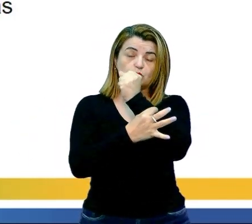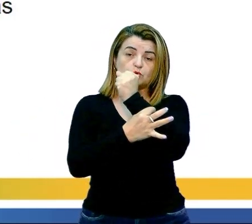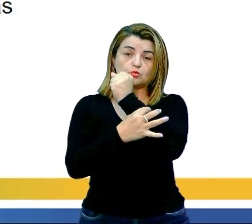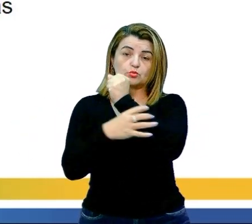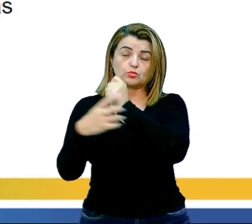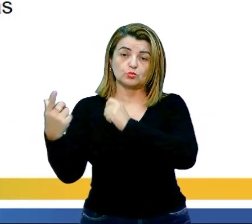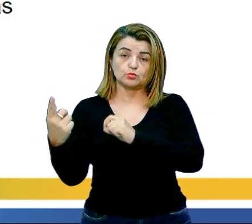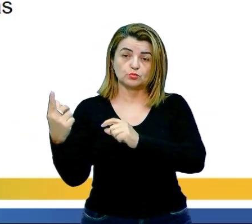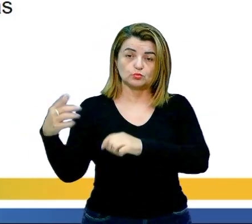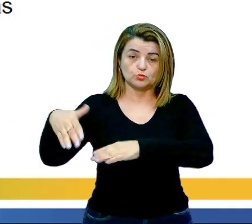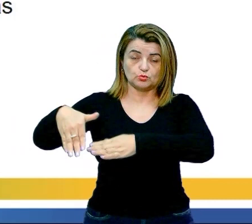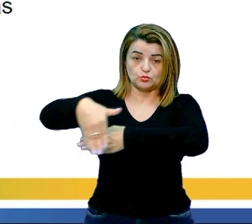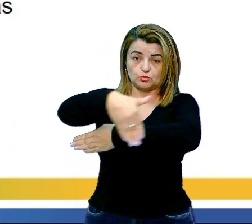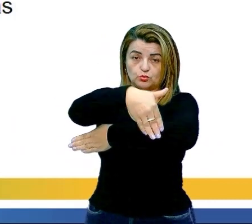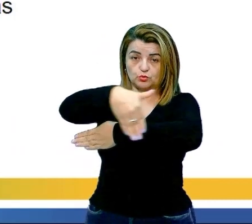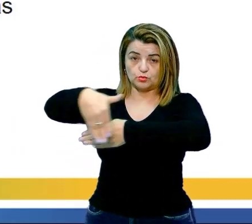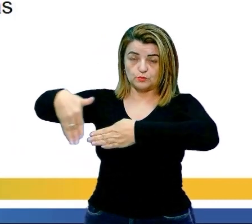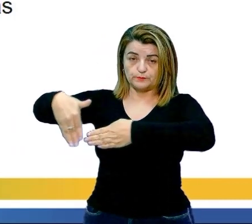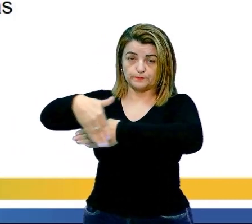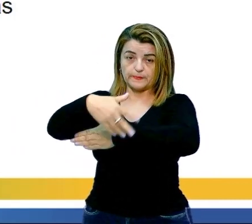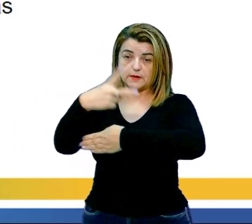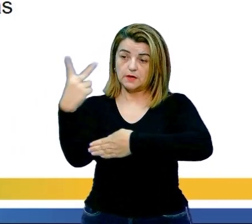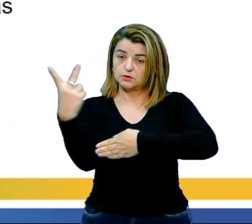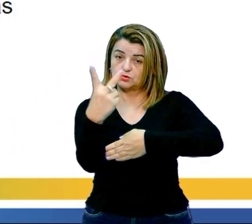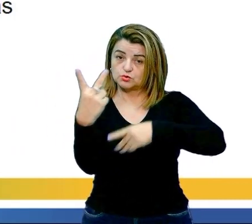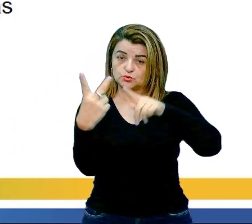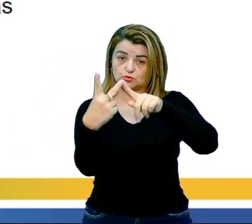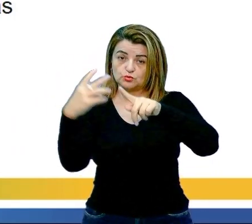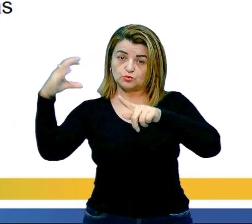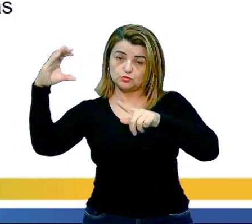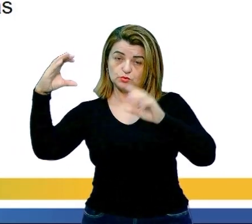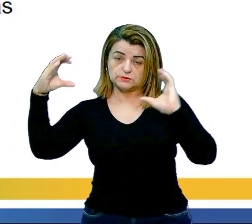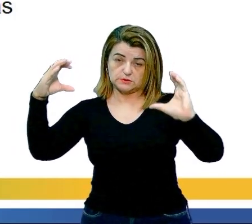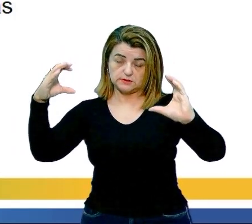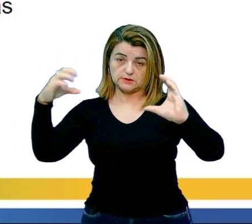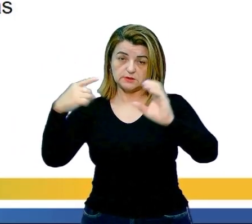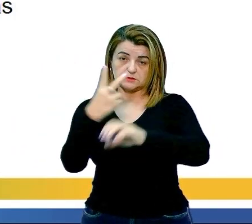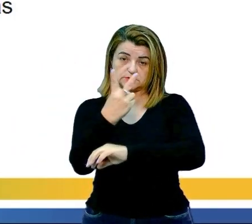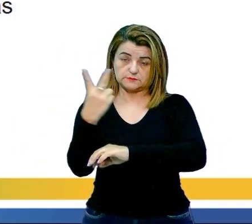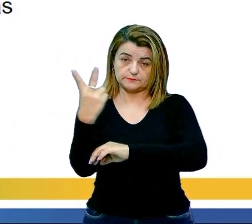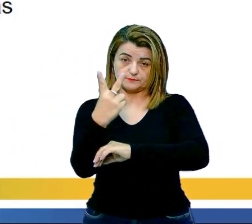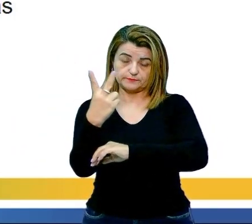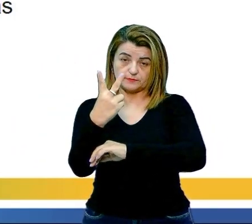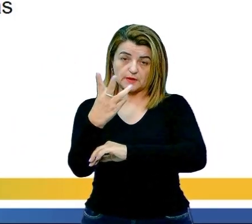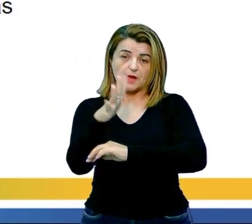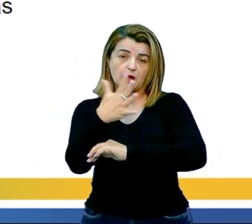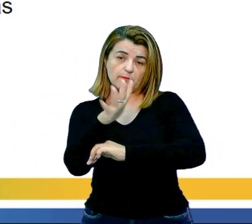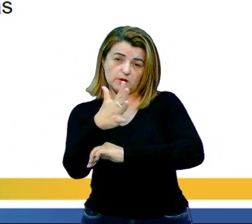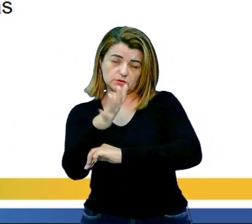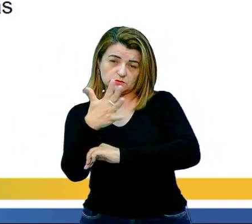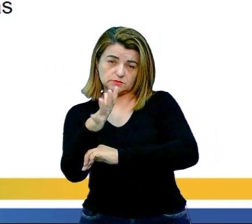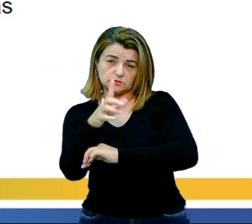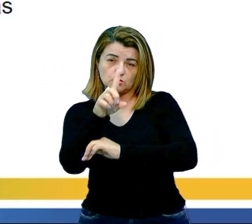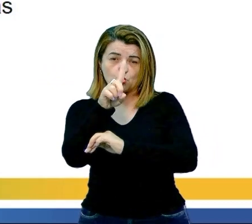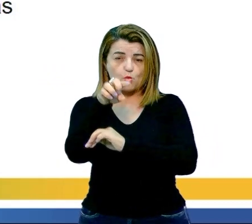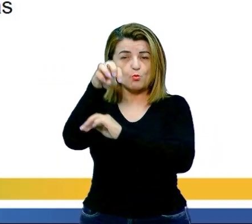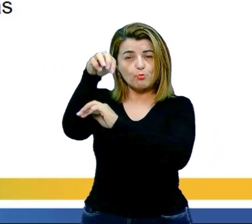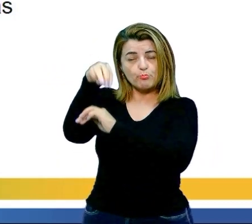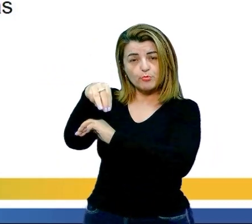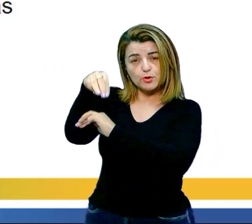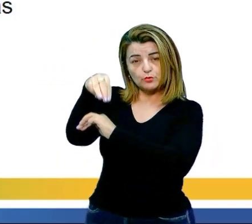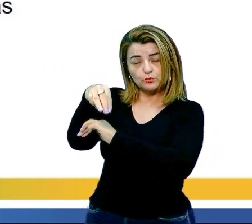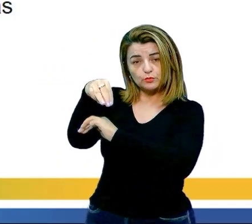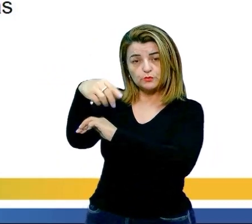percurso entre os dois radares deveria ser de, no mínimo, 1 minuto